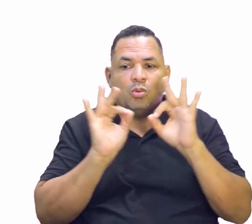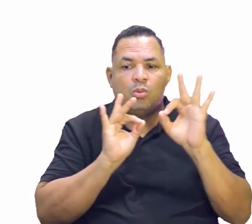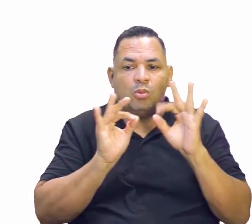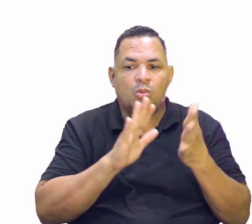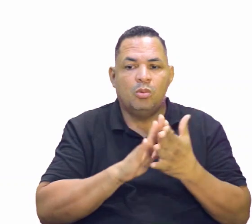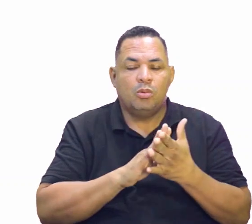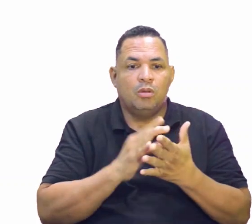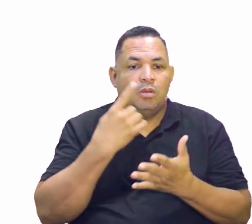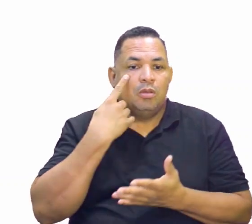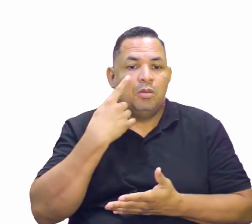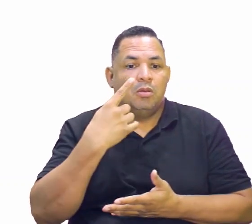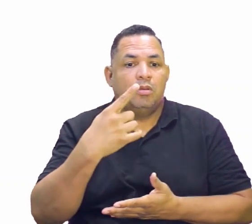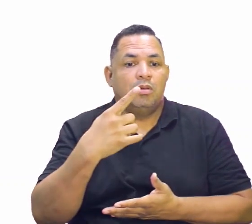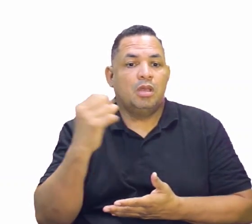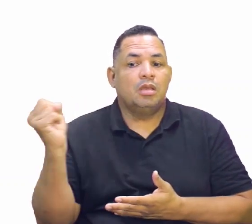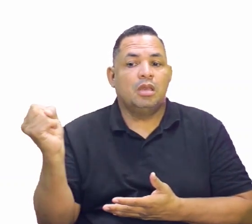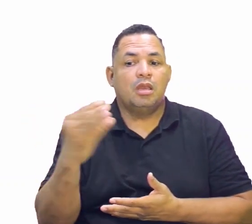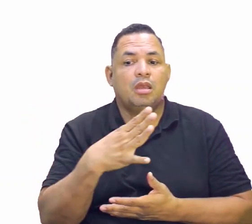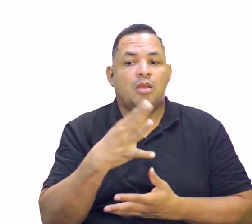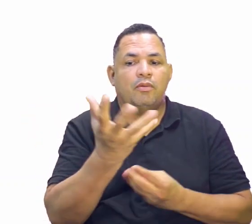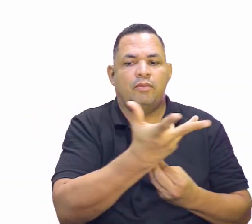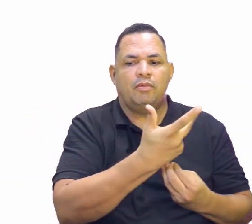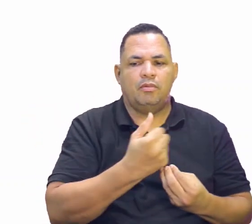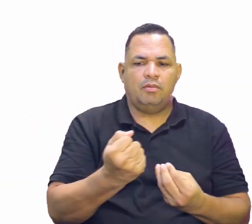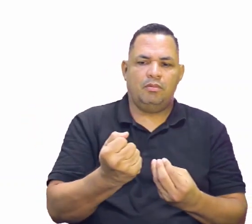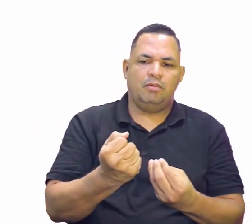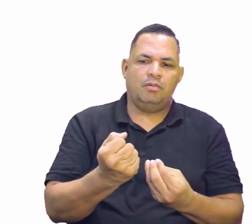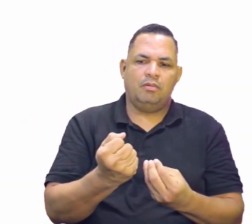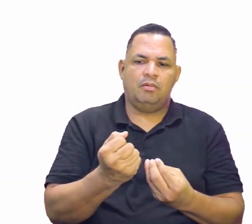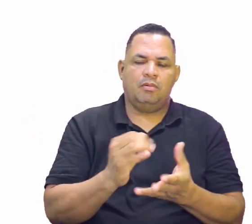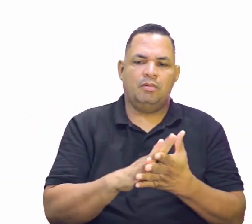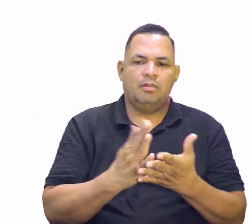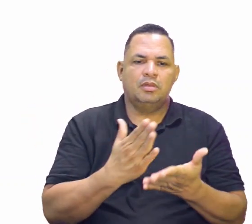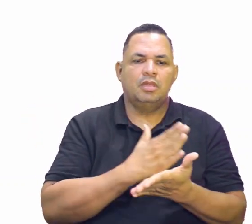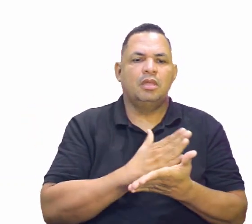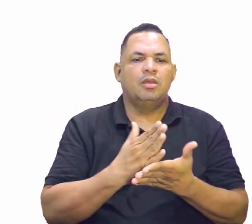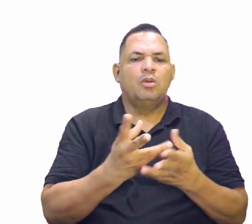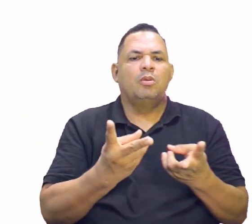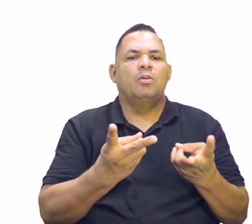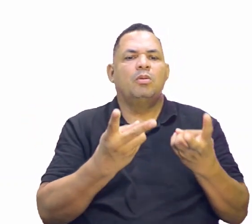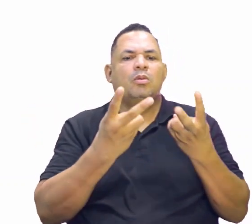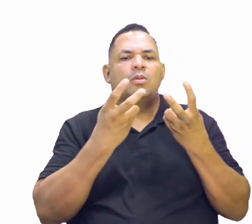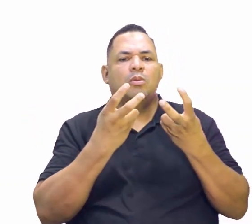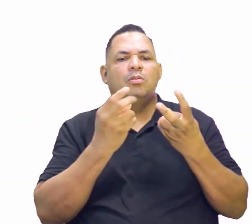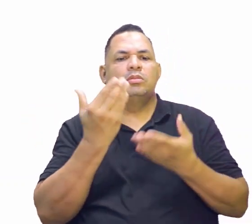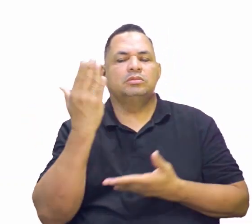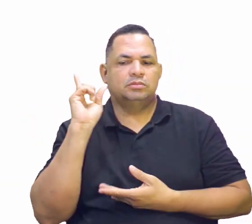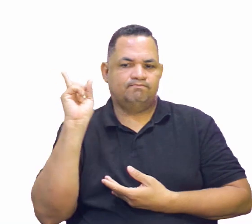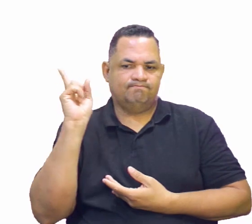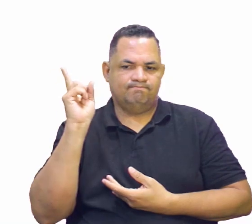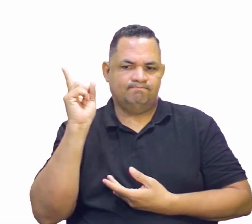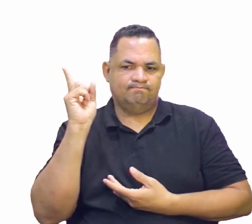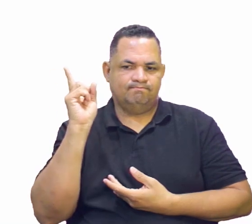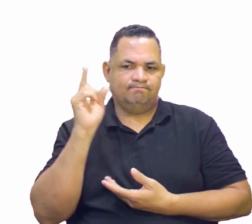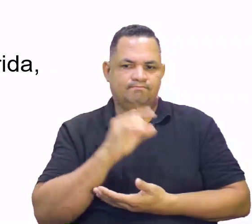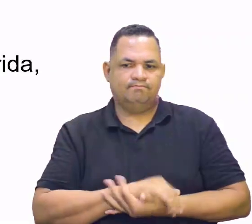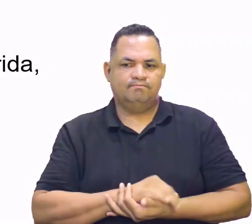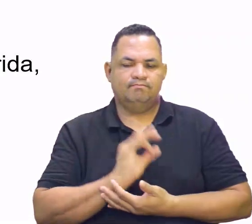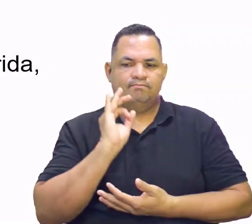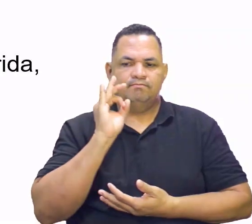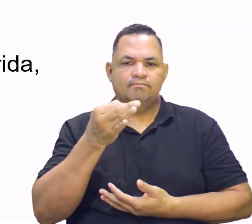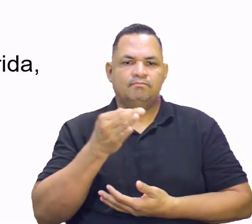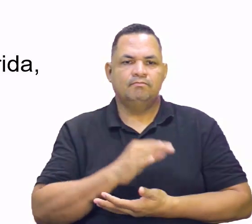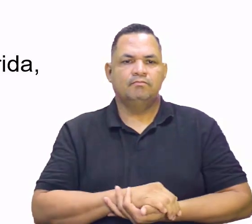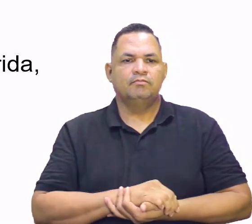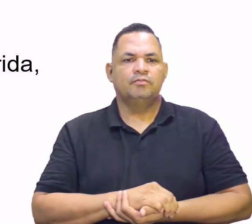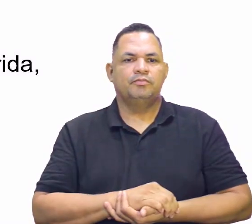Então vejam bem, quando fala em inovação artística, você vai começar a perceber a partir daqui. Certo?